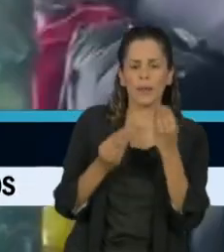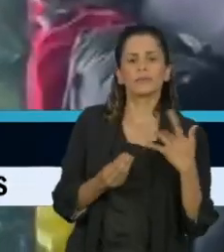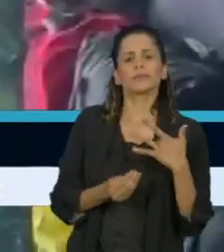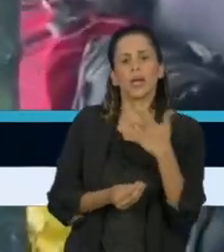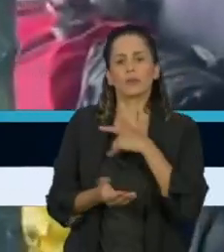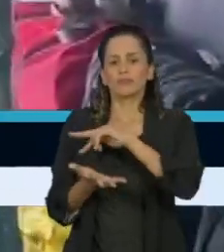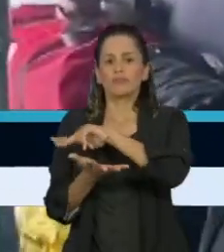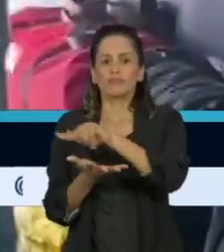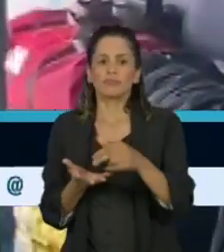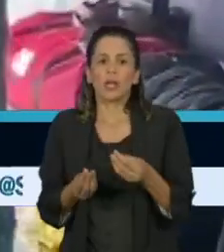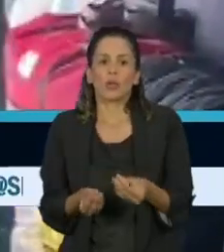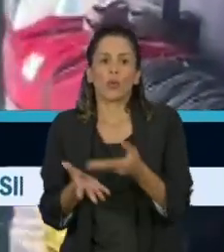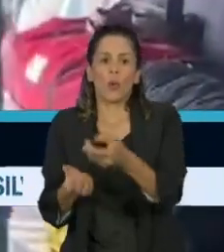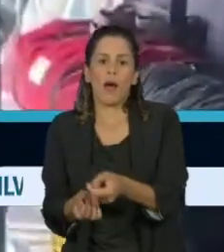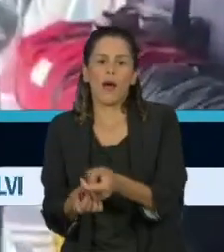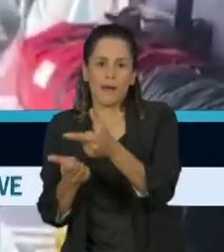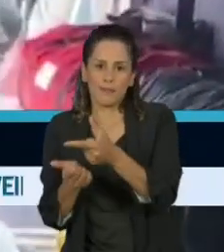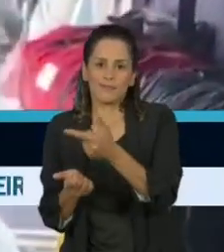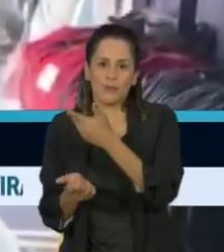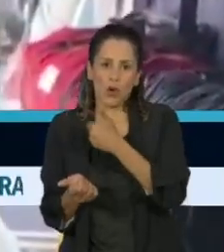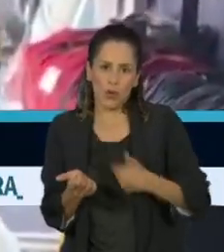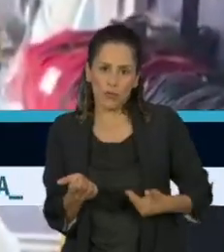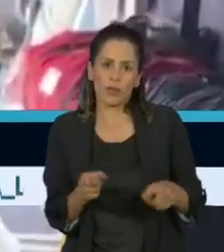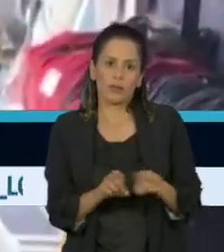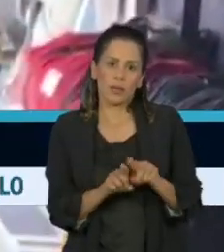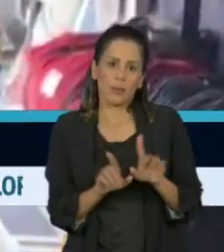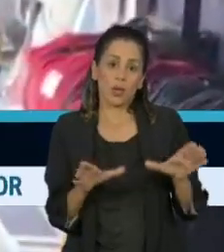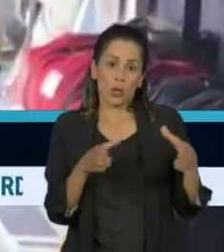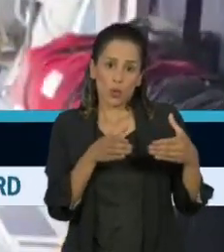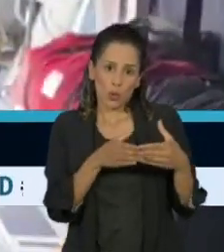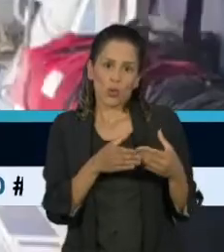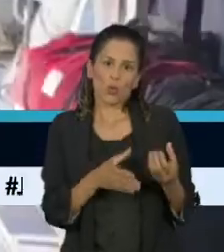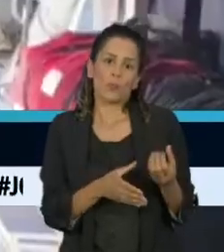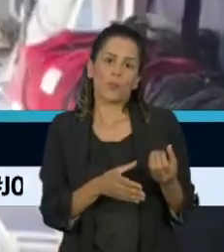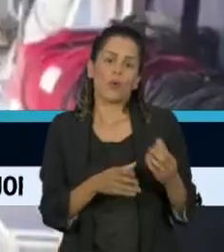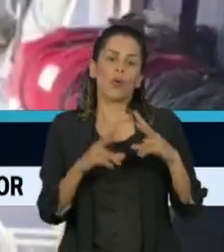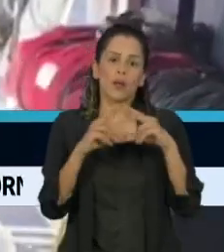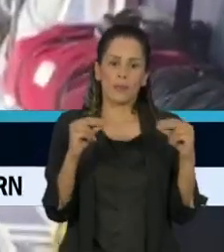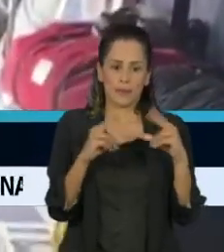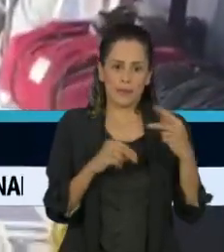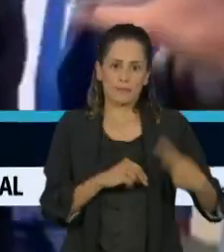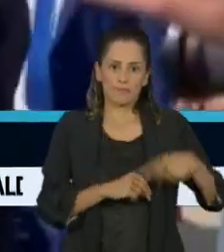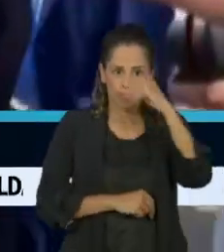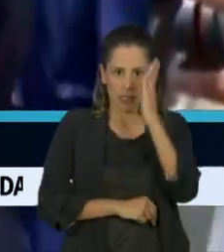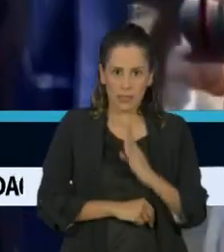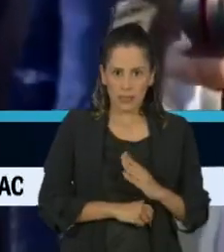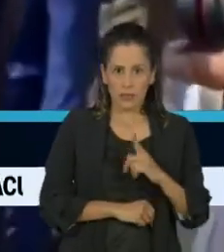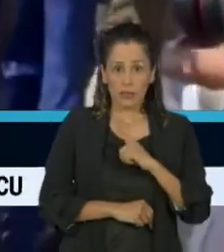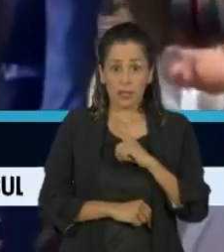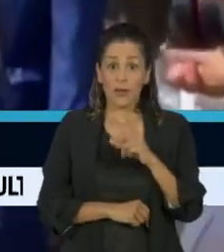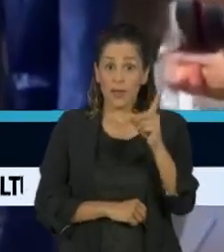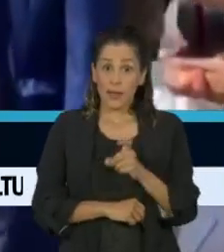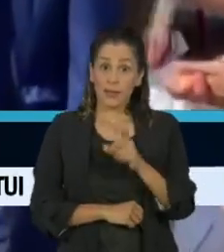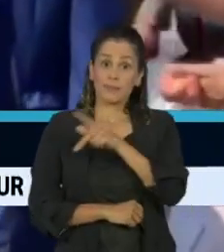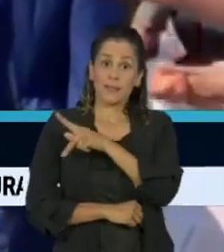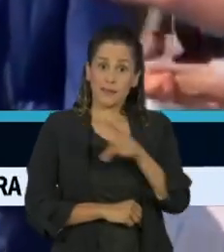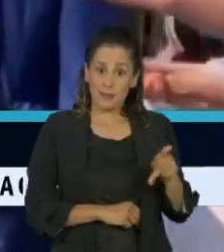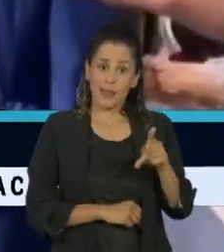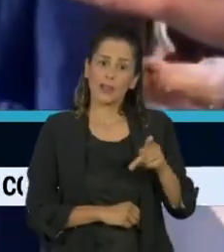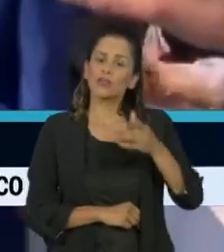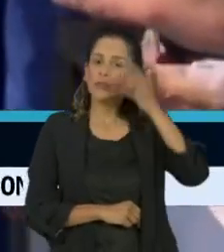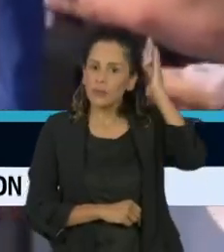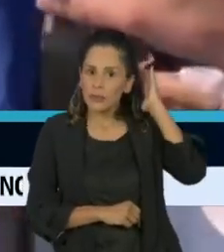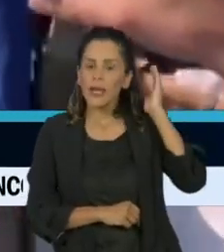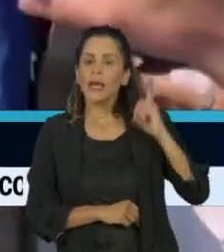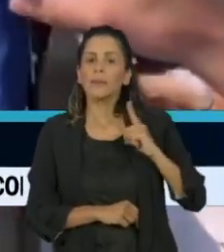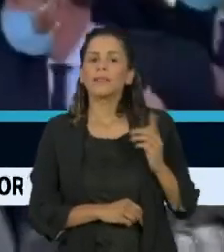pelo governo e pela comunidade libanesa no Brasil. A comitiva, chefiada pelo ex-presidente Michel Temer, foi recebida no